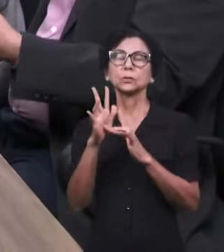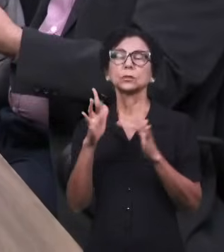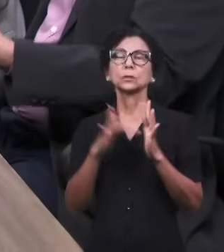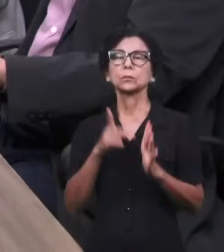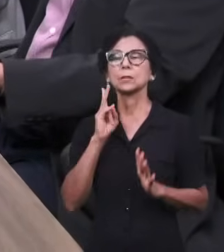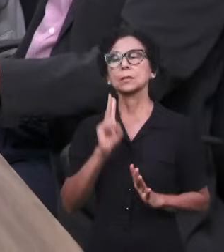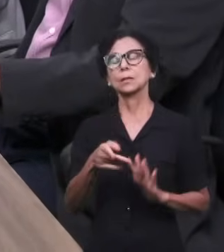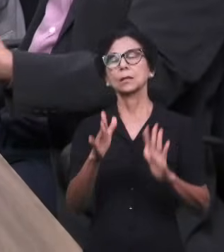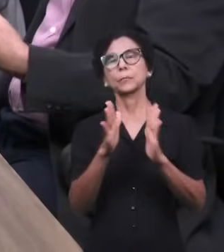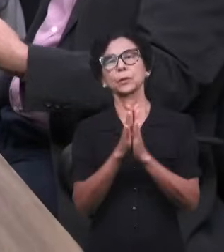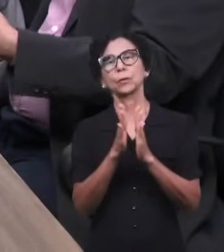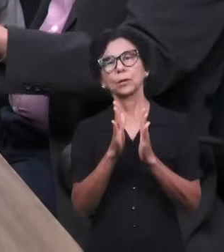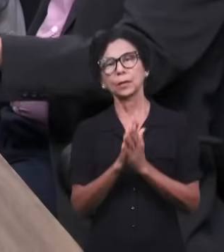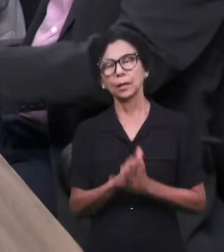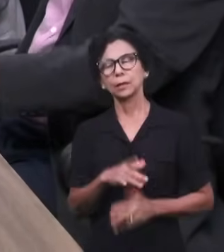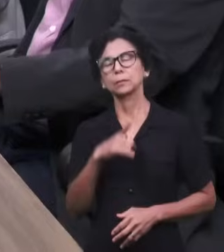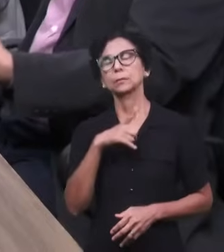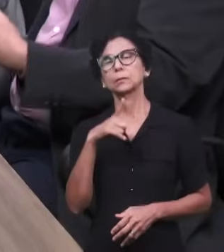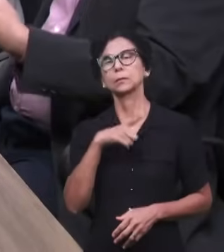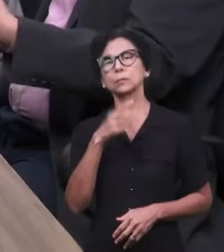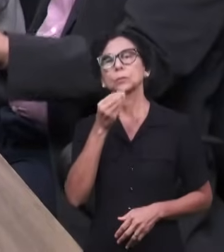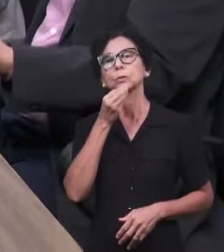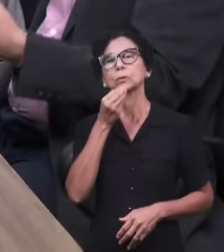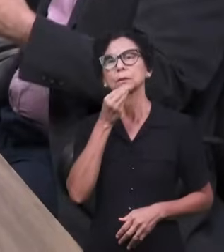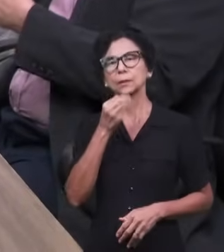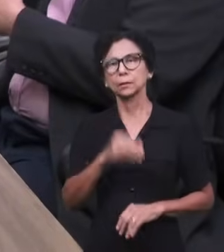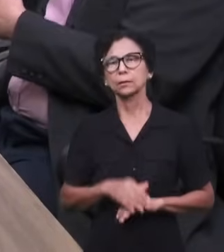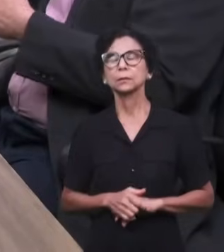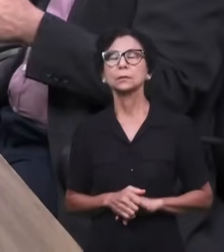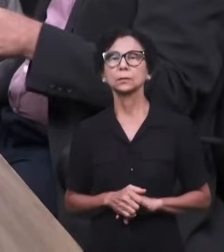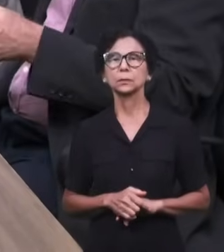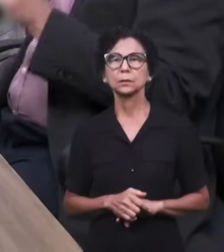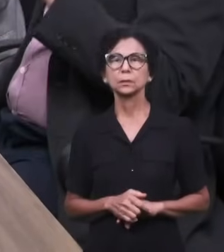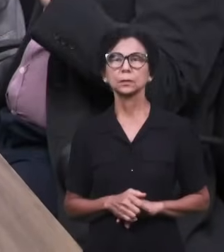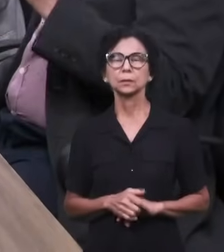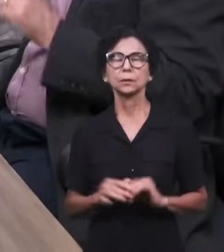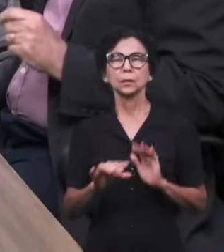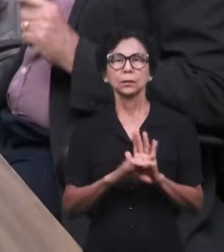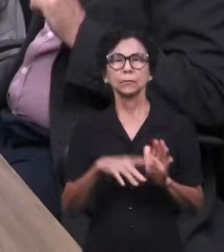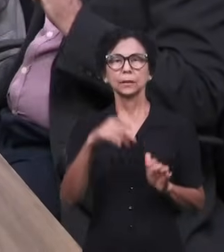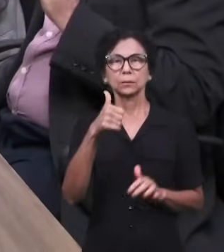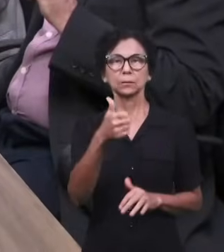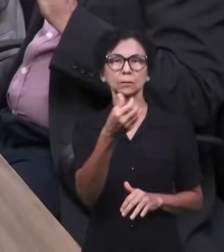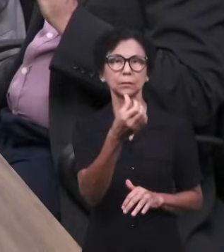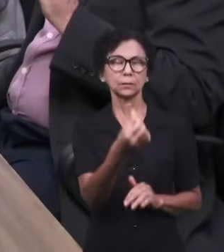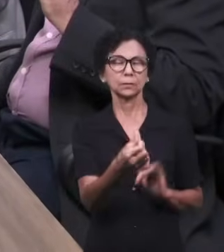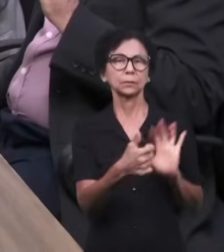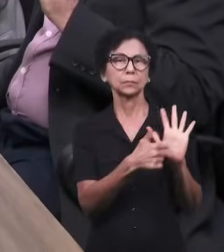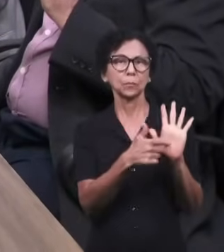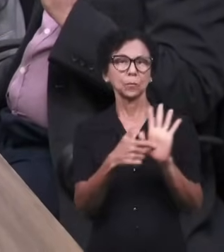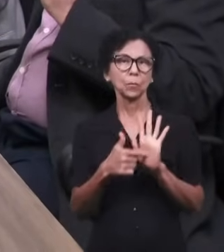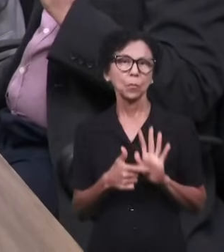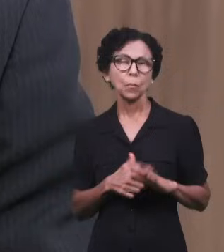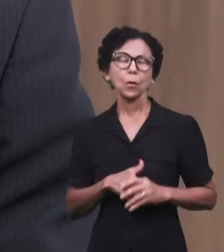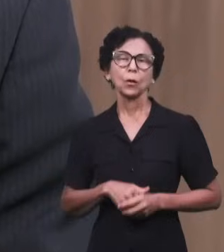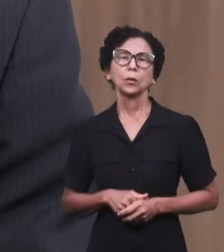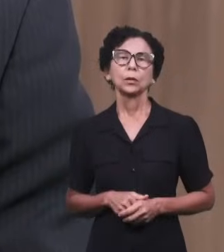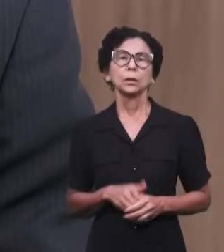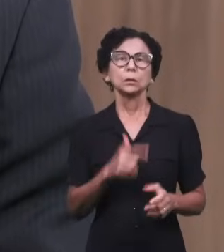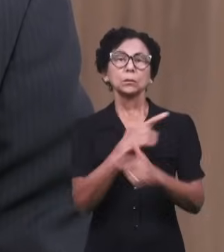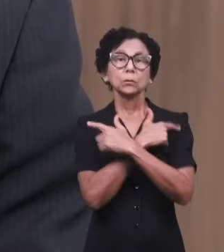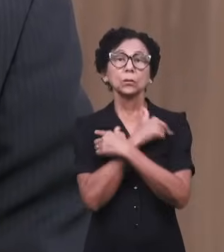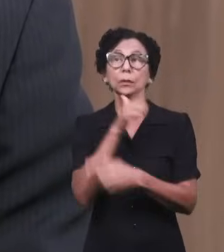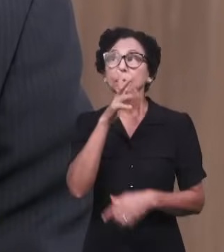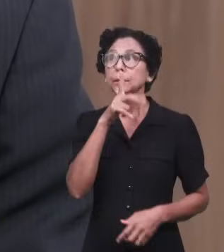Há tempo, né? Ainda há tempo, ainda há oportunidade. Por quê? No verso 16 diz assim, ele,